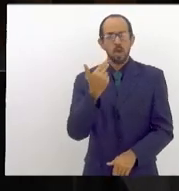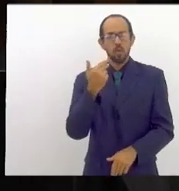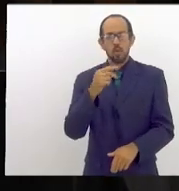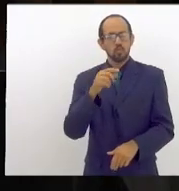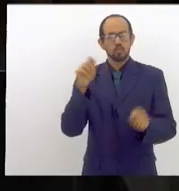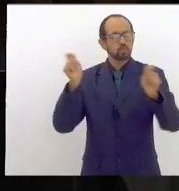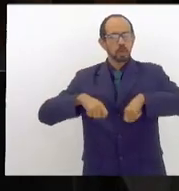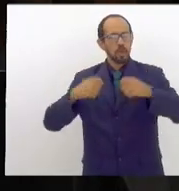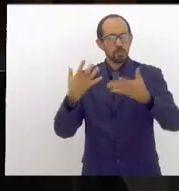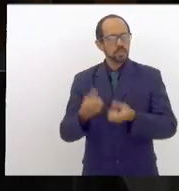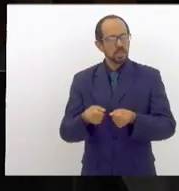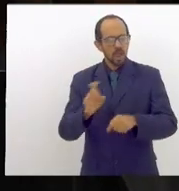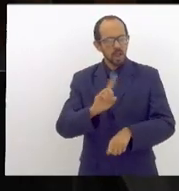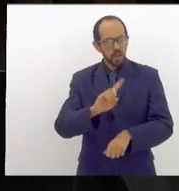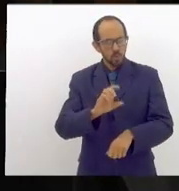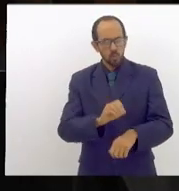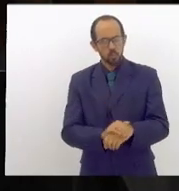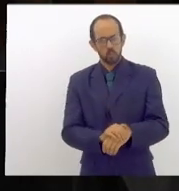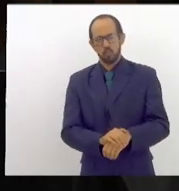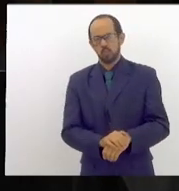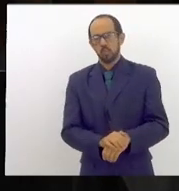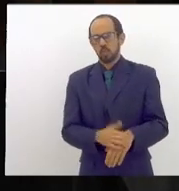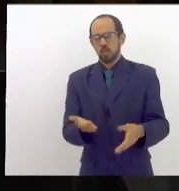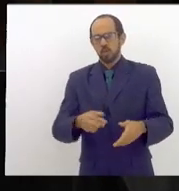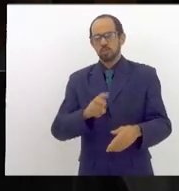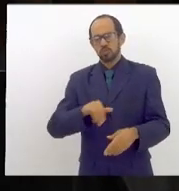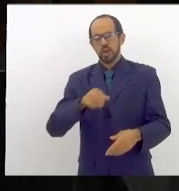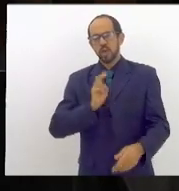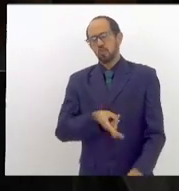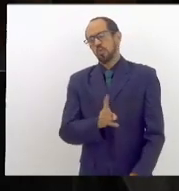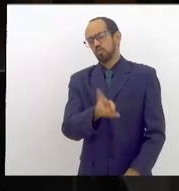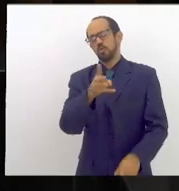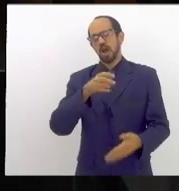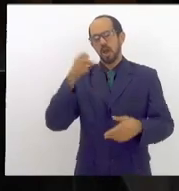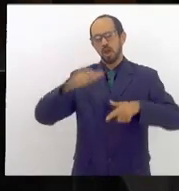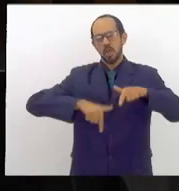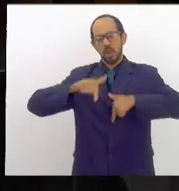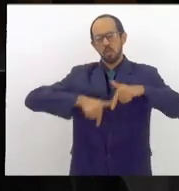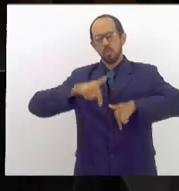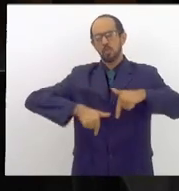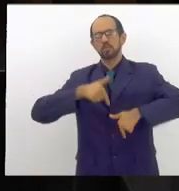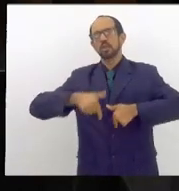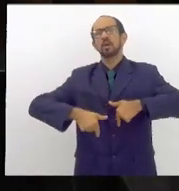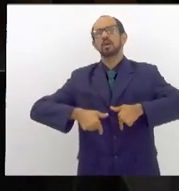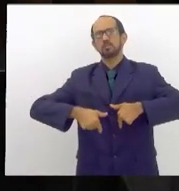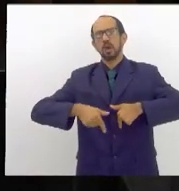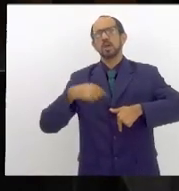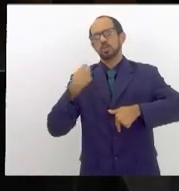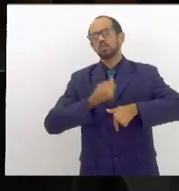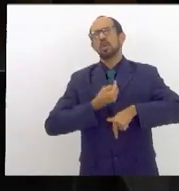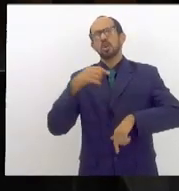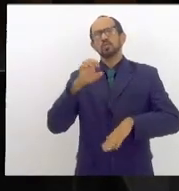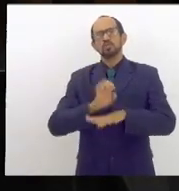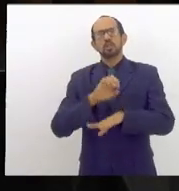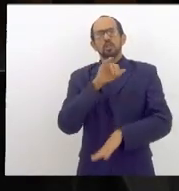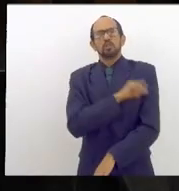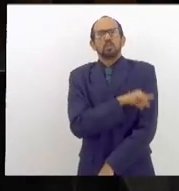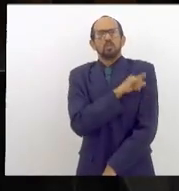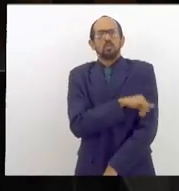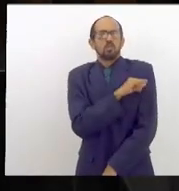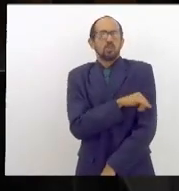aceitável Então vamos seguir na luta para que a gente no estado do Rio de Janeiro Não viva